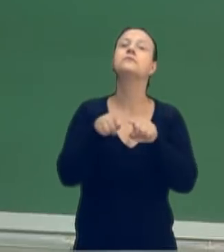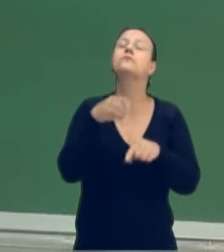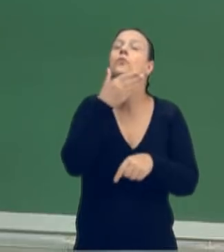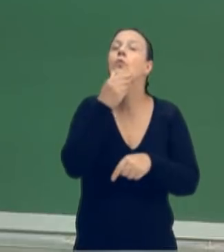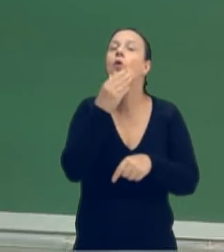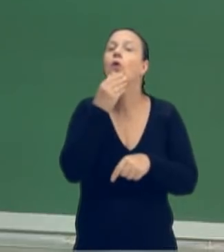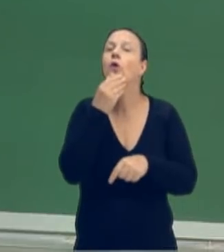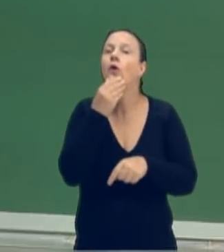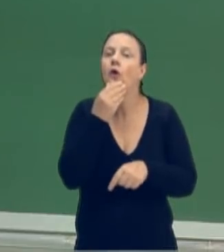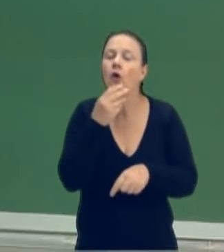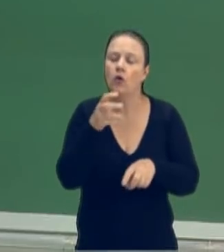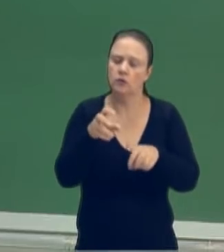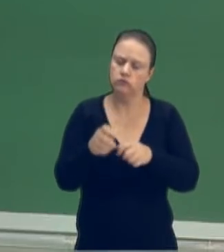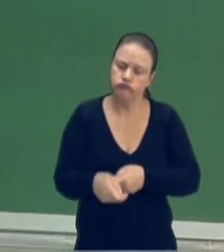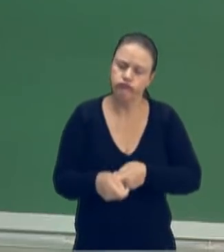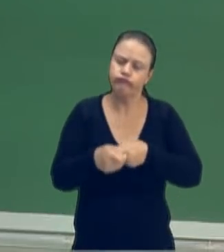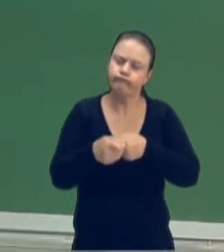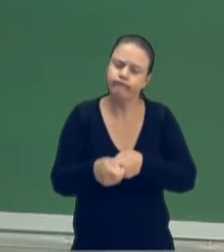é uma peça...